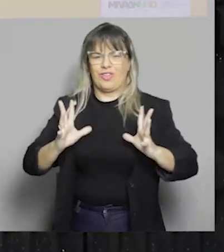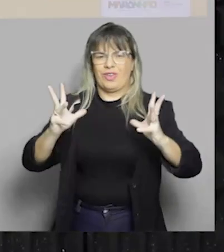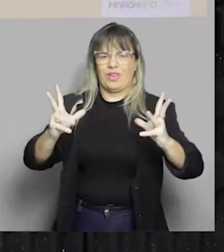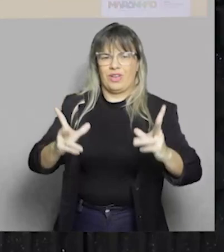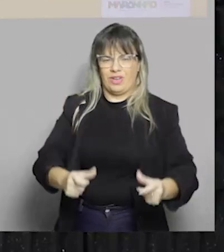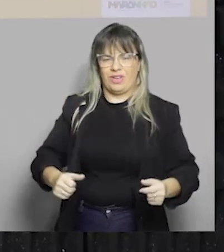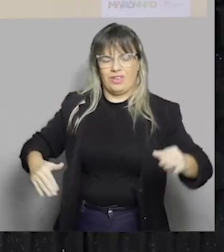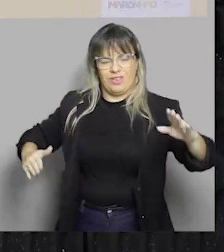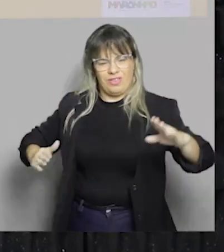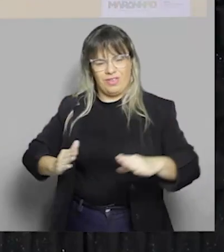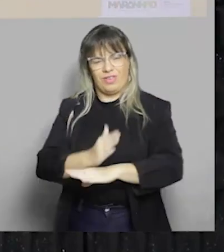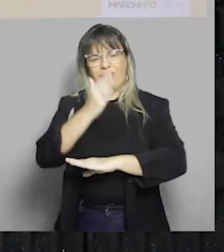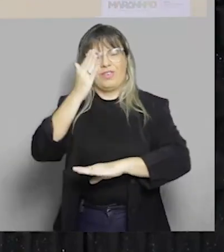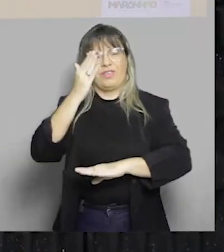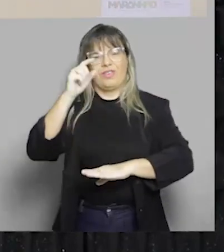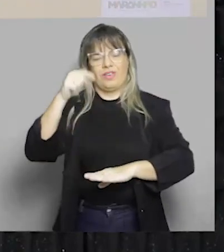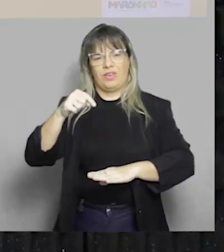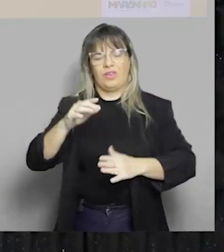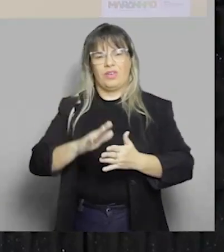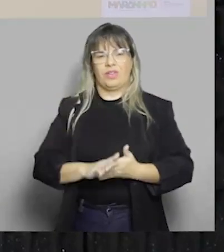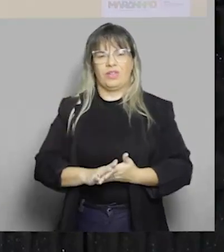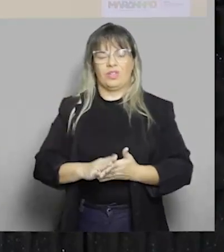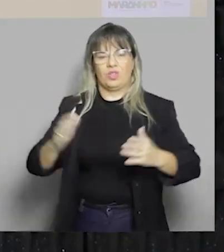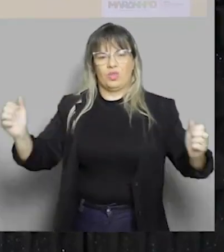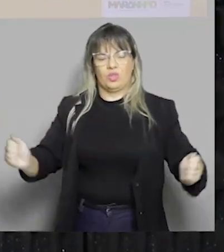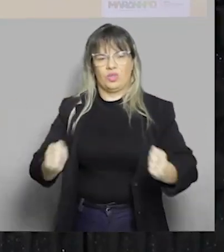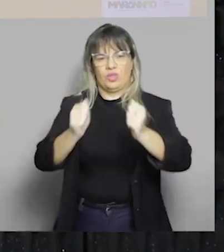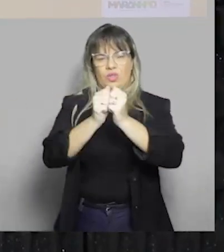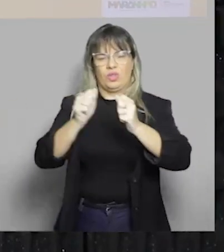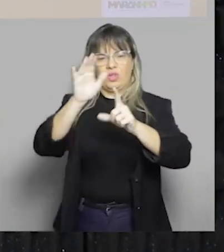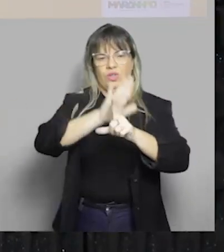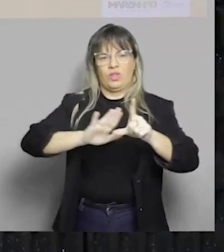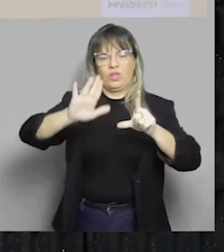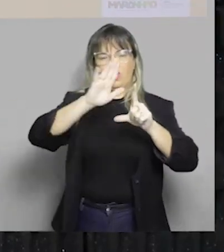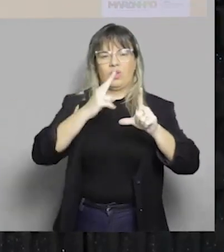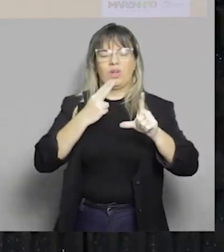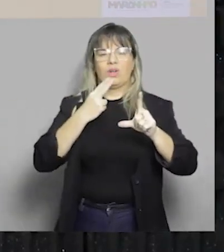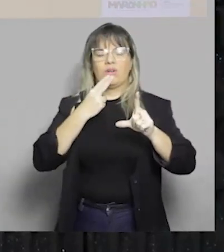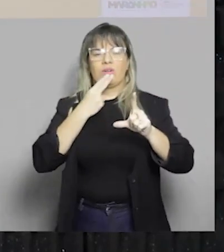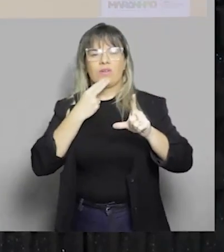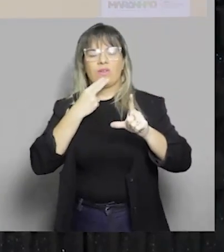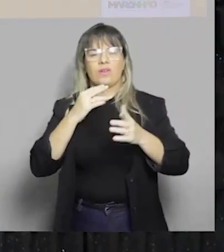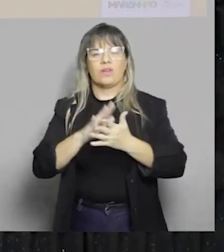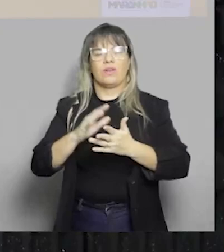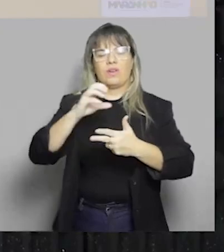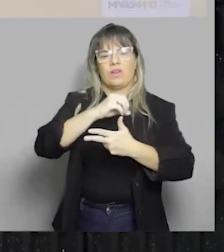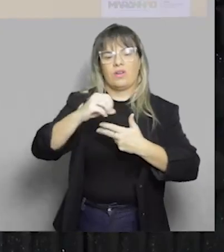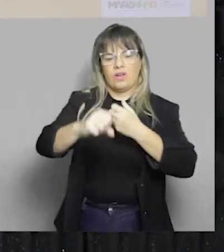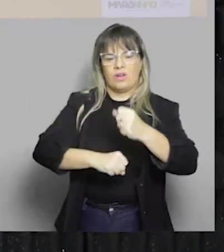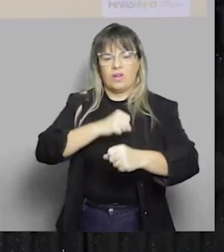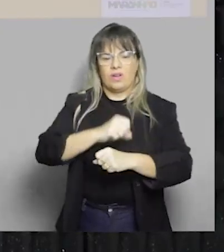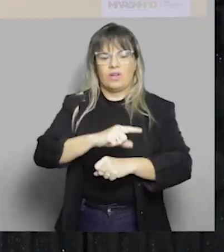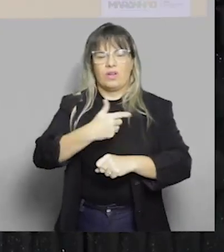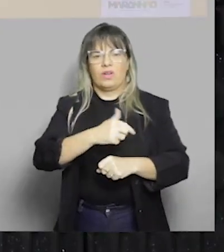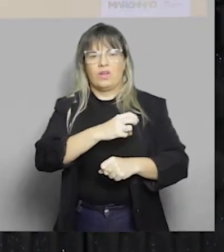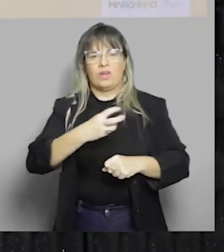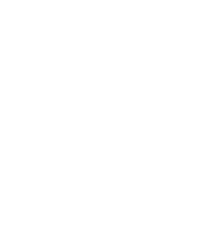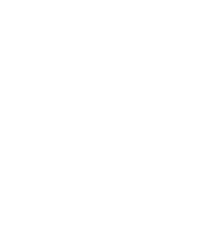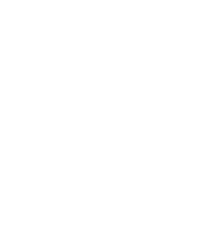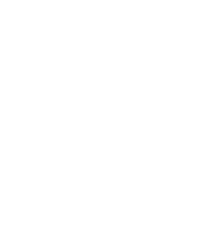buscar essa aprovação, meu estudante. Estou com você. Plataforma Gonçalves Dias, Enem 2023, valeu!